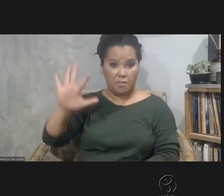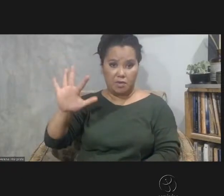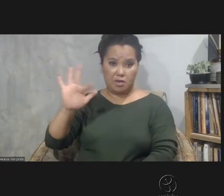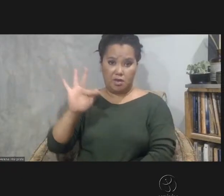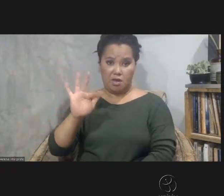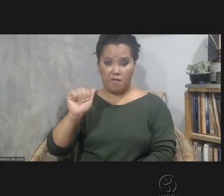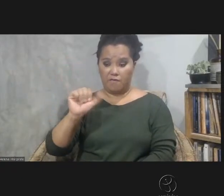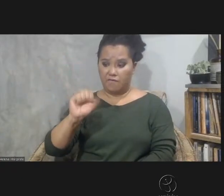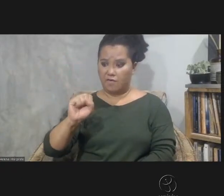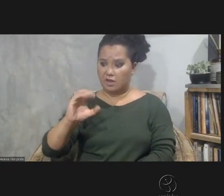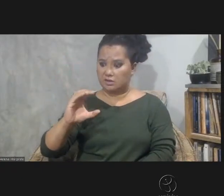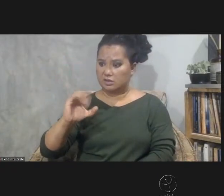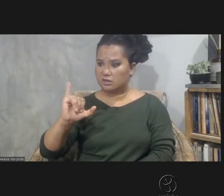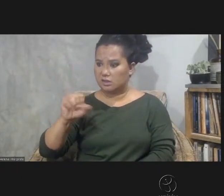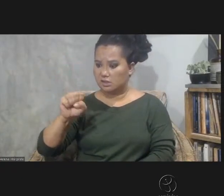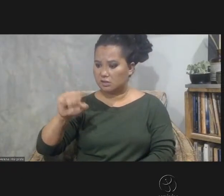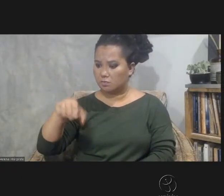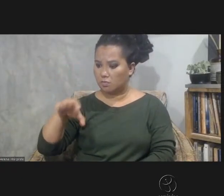na história,